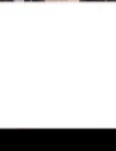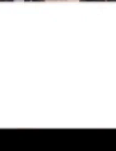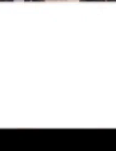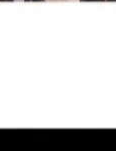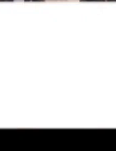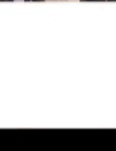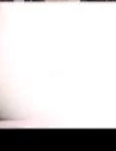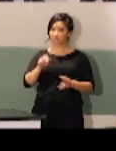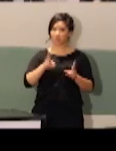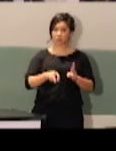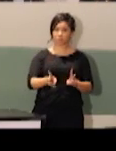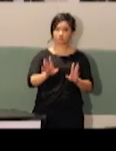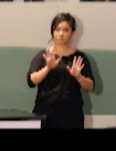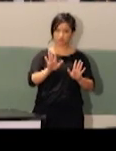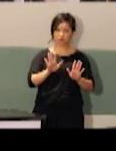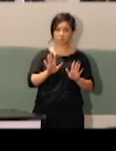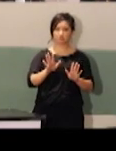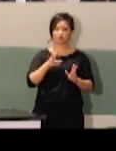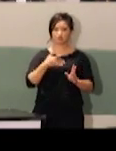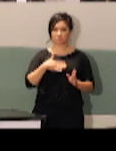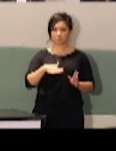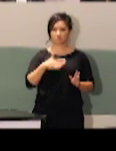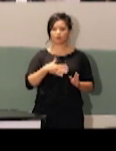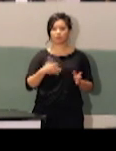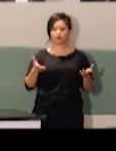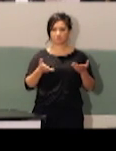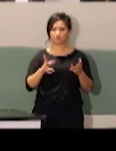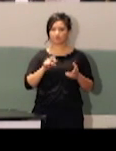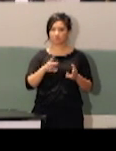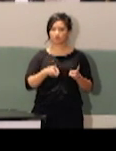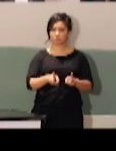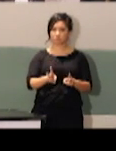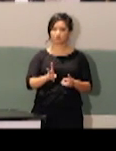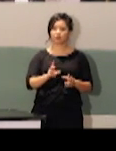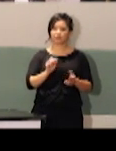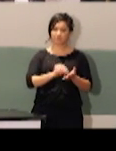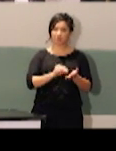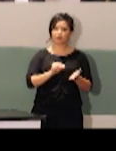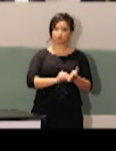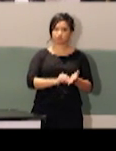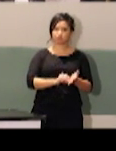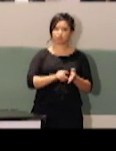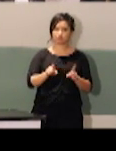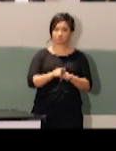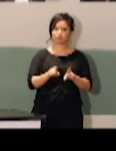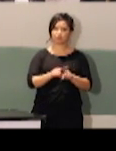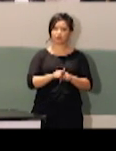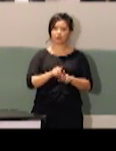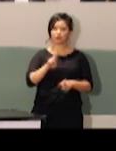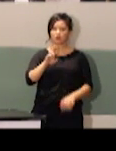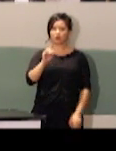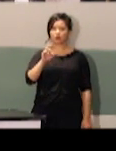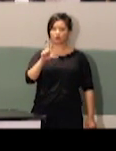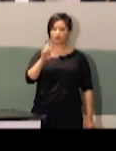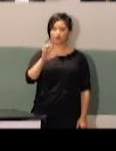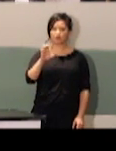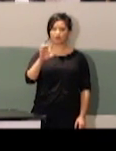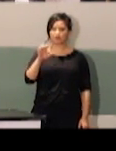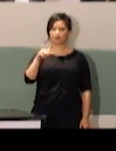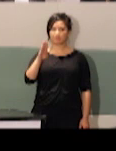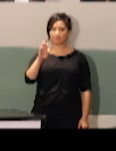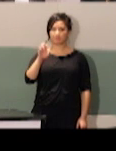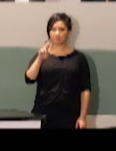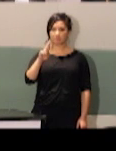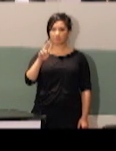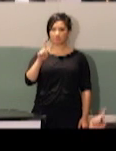Vai continuar, vai prosseguir. Porque essa falta ainda o candidato Rolenberg. Por favor,